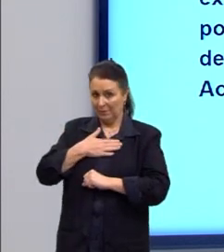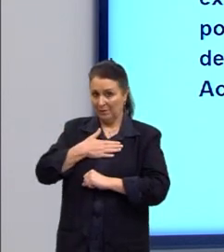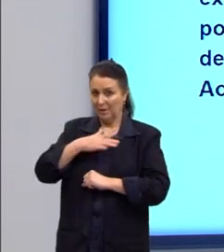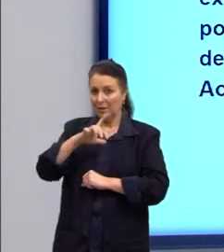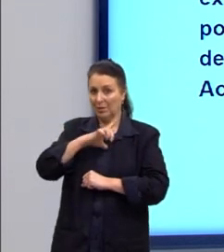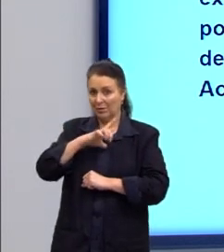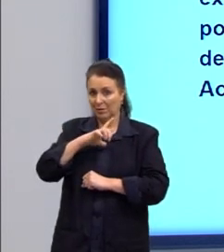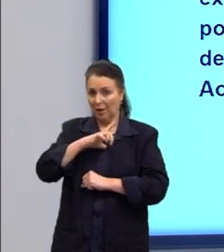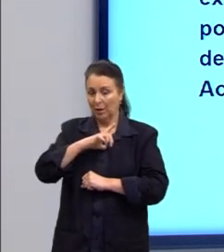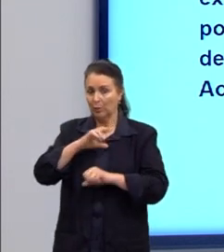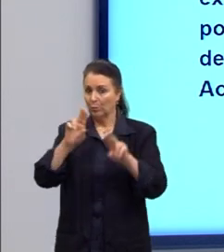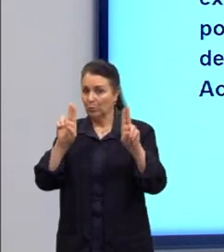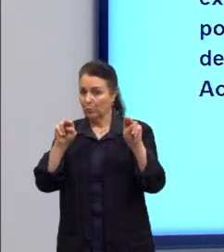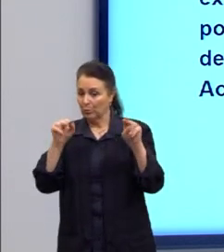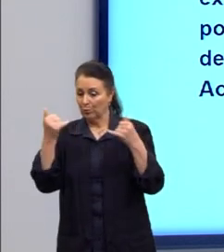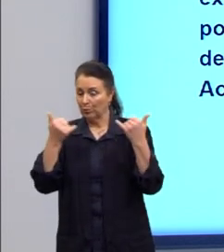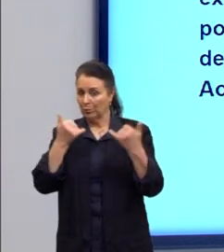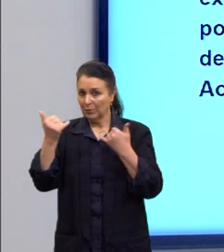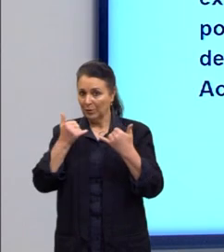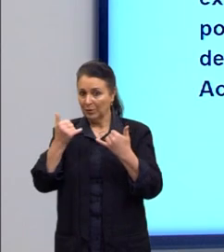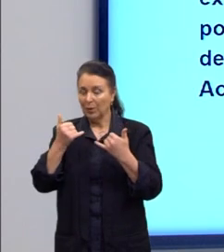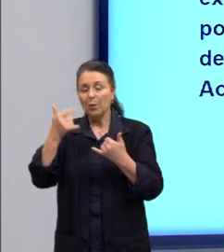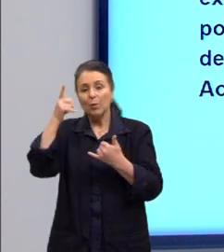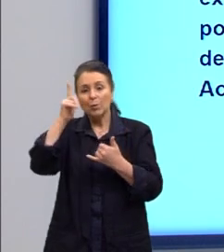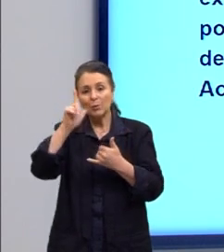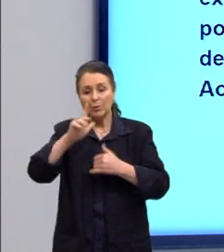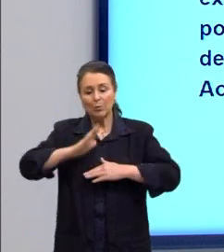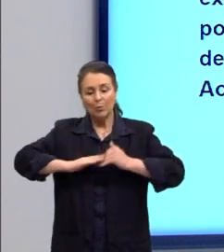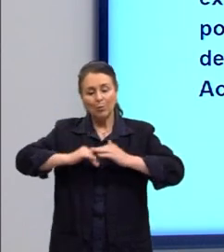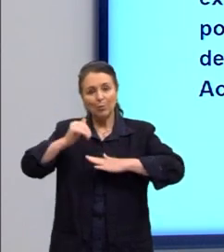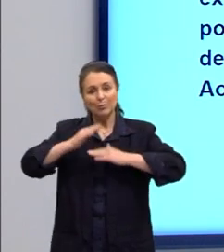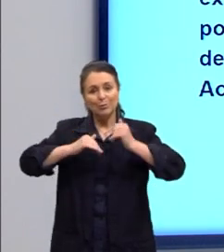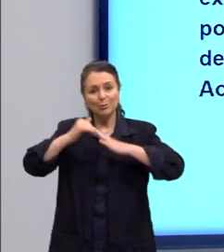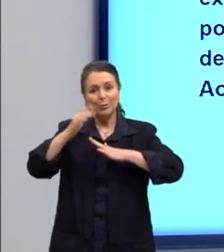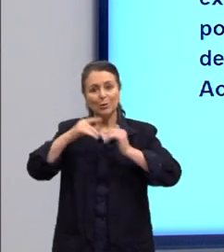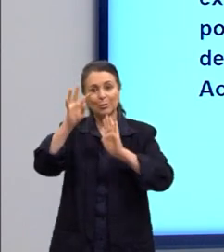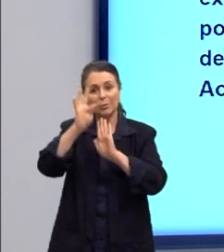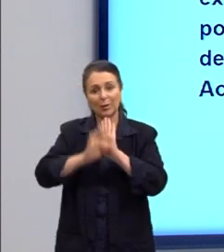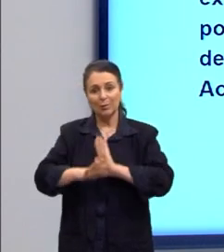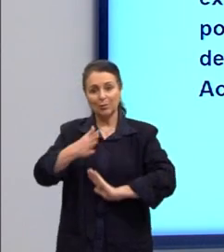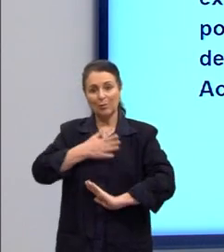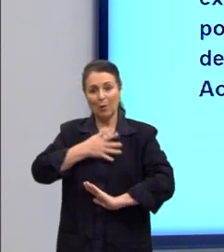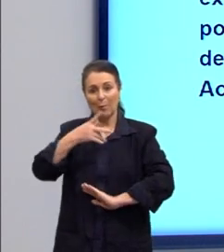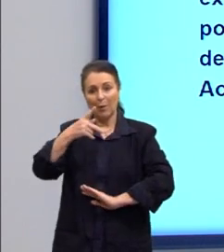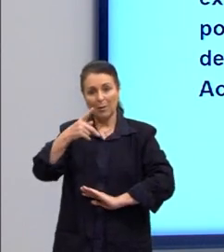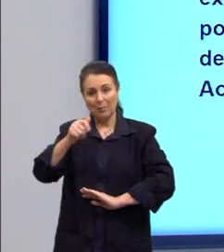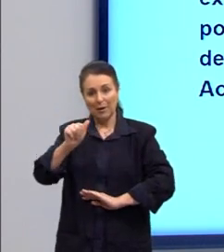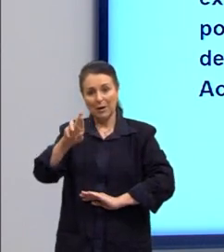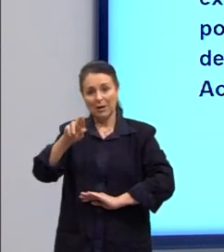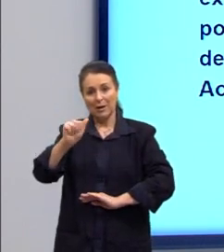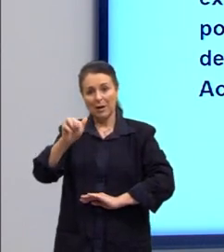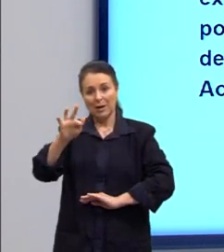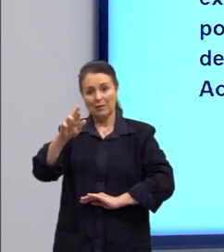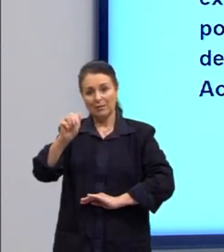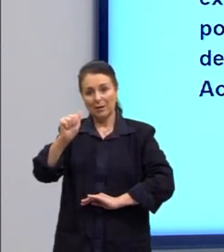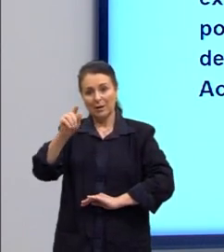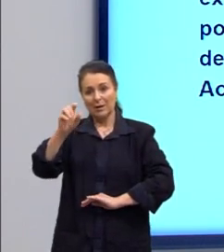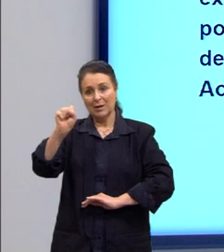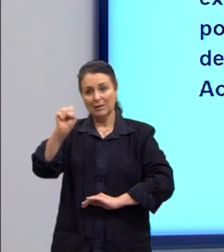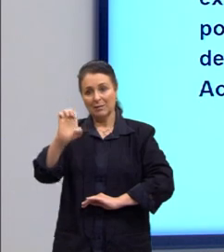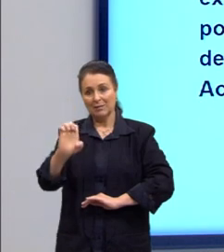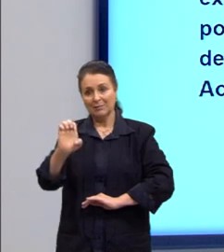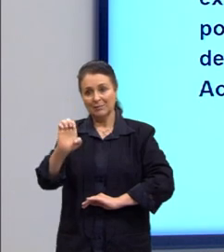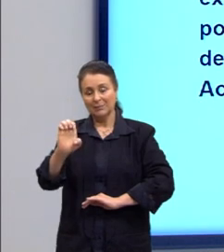sobre determinada informação que eu vou conseguir construir uma paráfrase em cima daquilo Então esse recurso